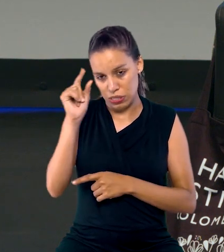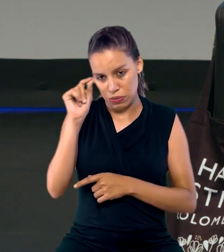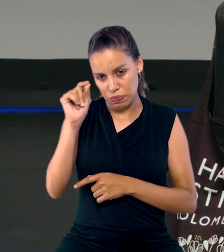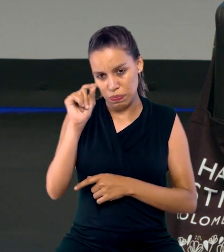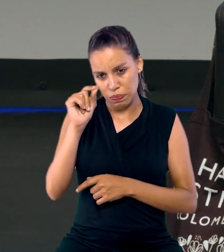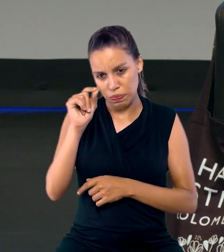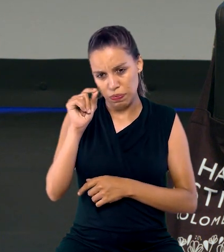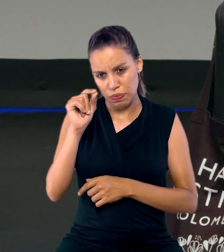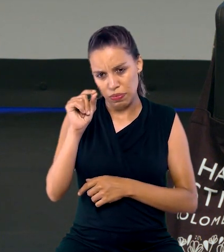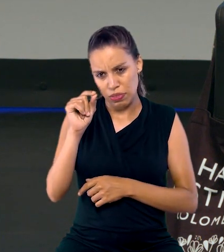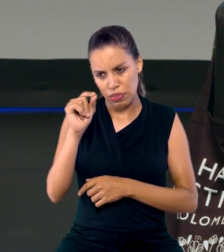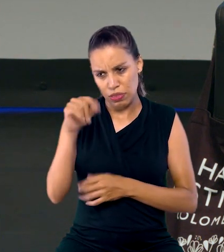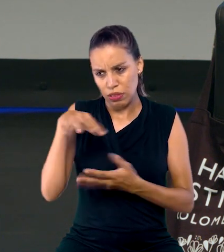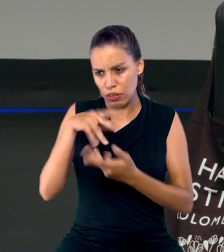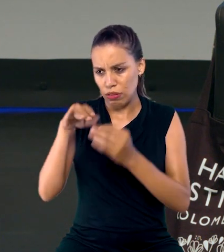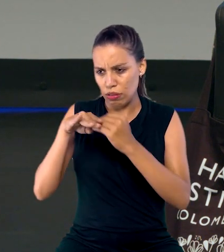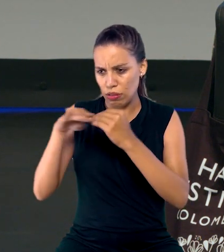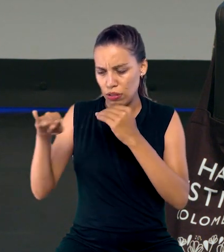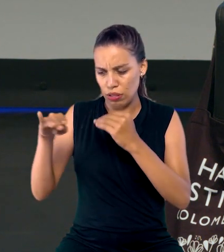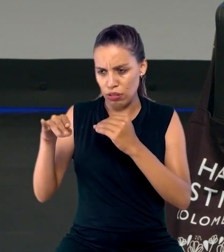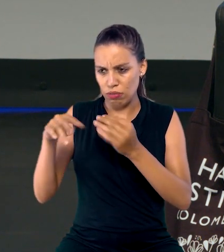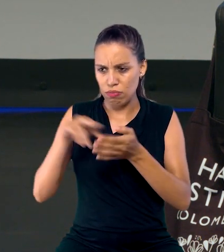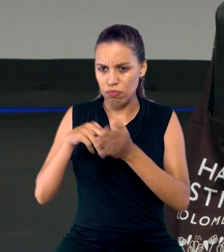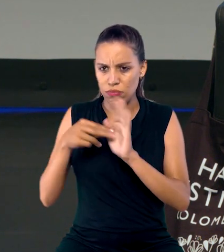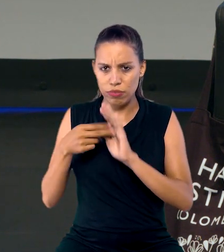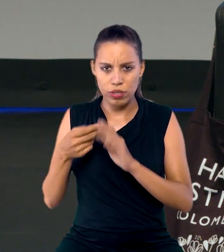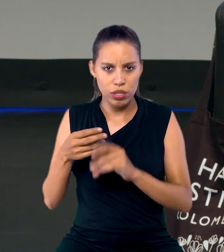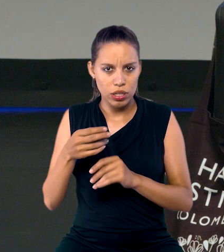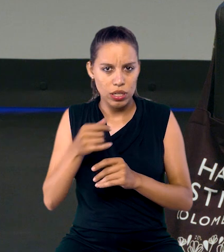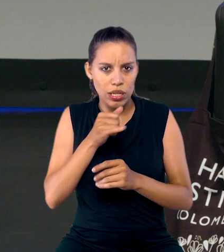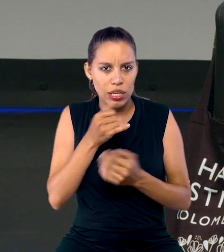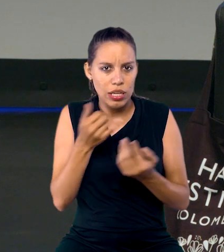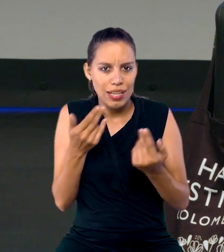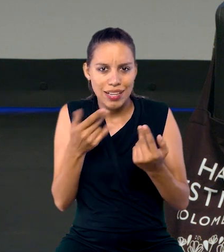para mim, traz um pouco de terraplanismo é a ideia do eu.